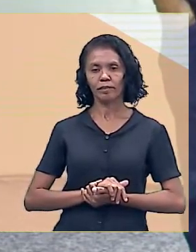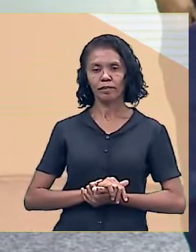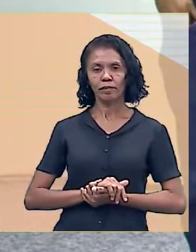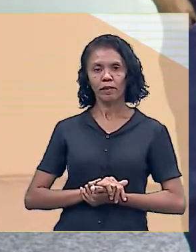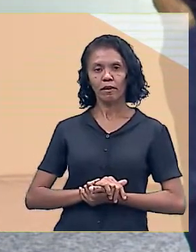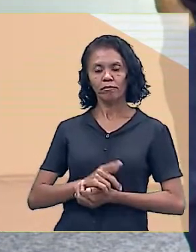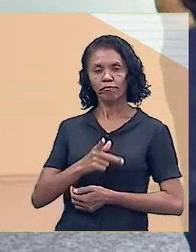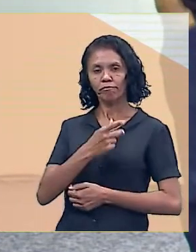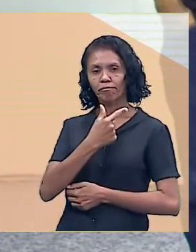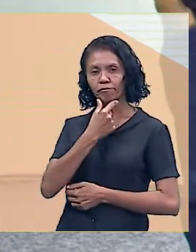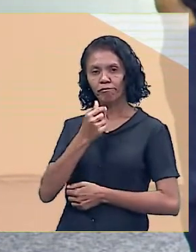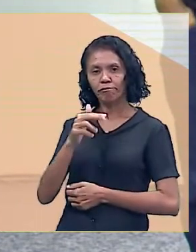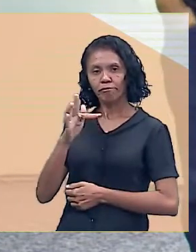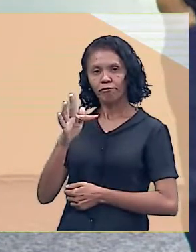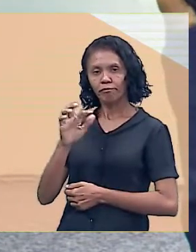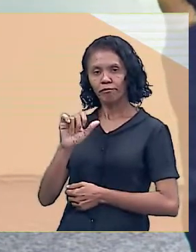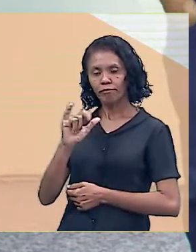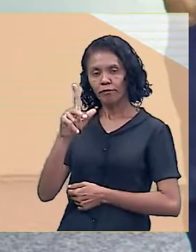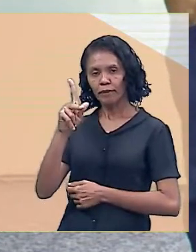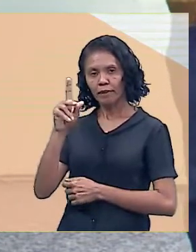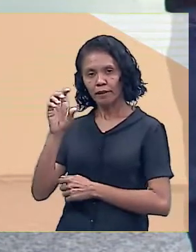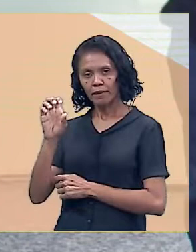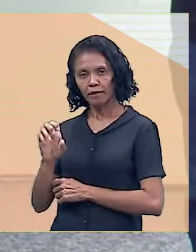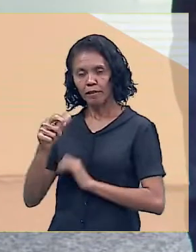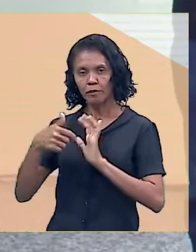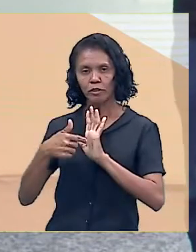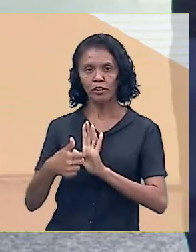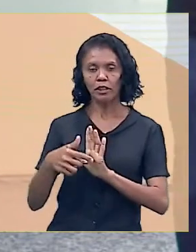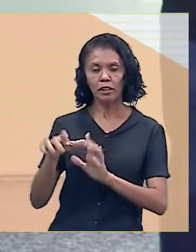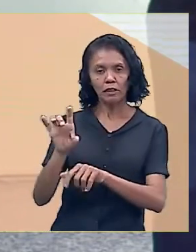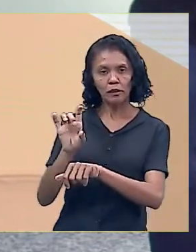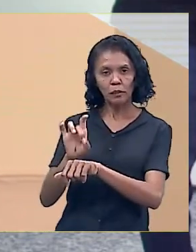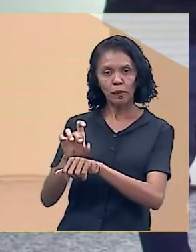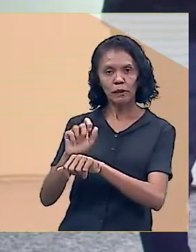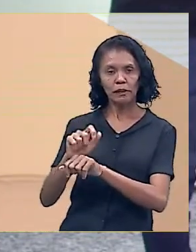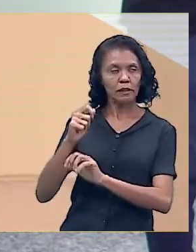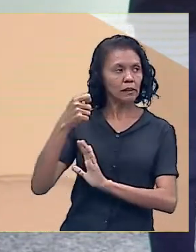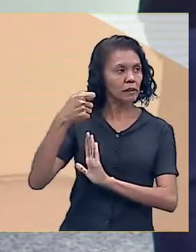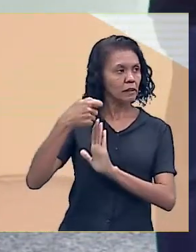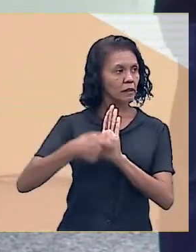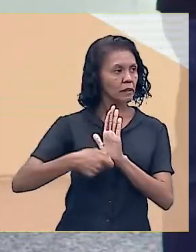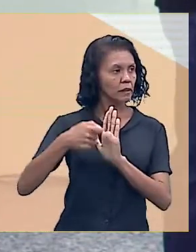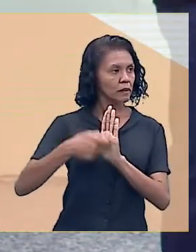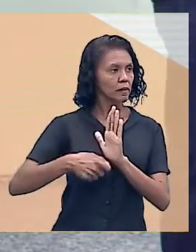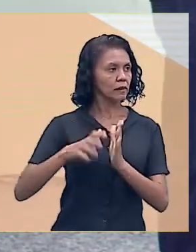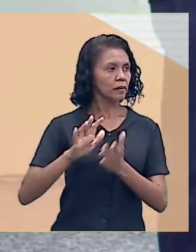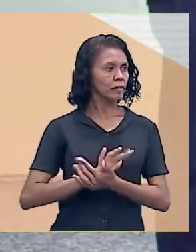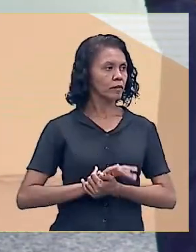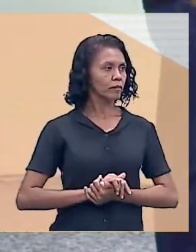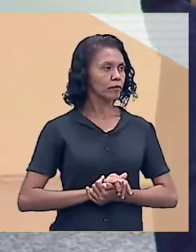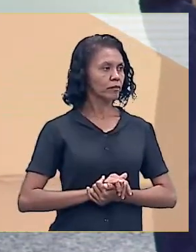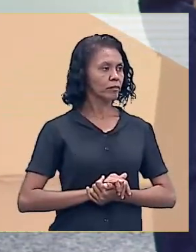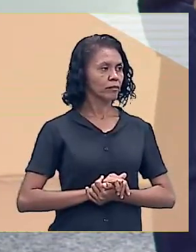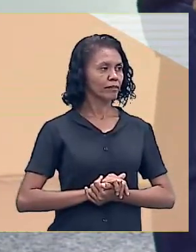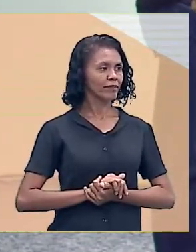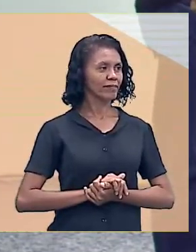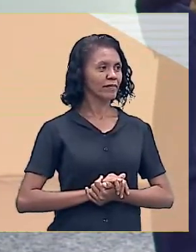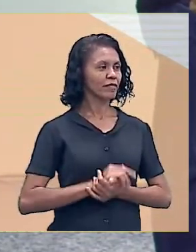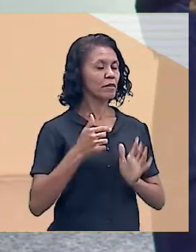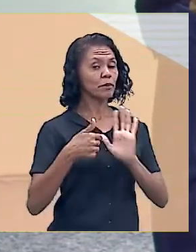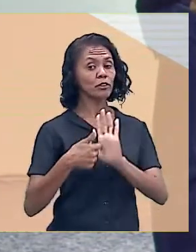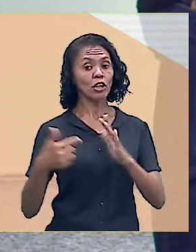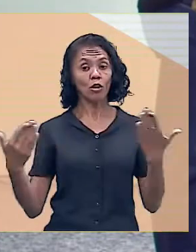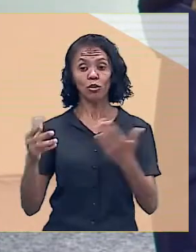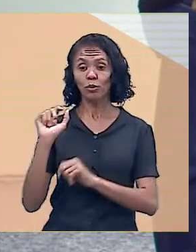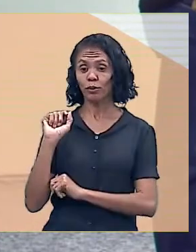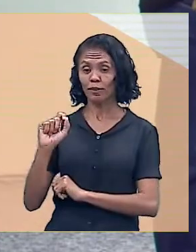Freitas que vai trazer aí umas dicas não é Tá certo de redação Filipe o que é que você tá trazendo aí e lá para o